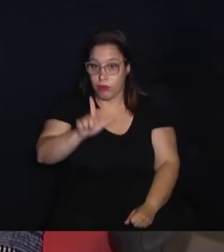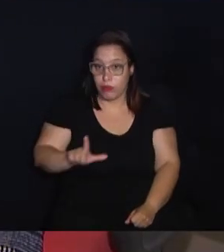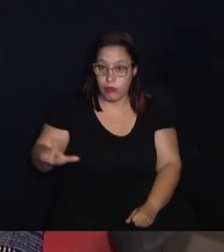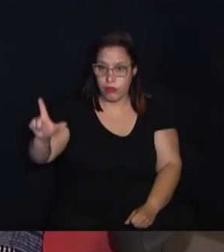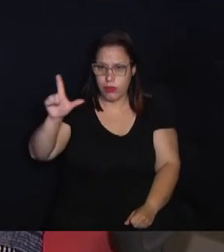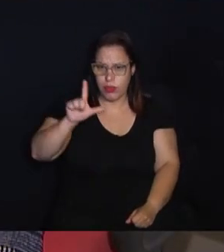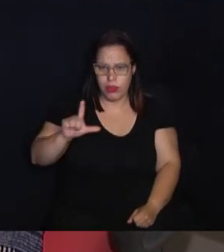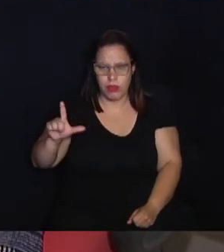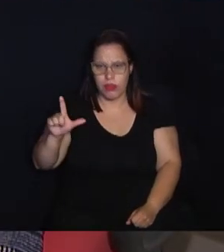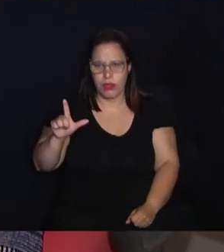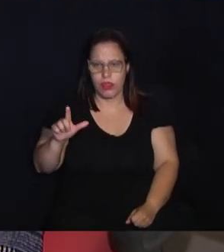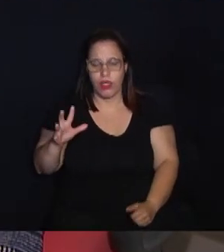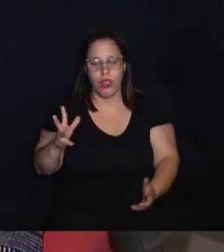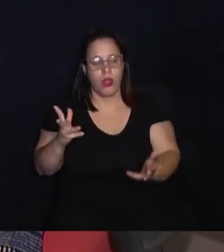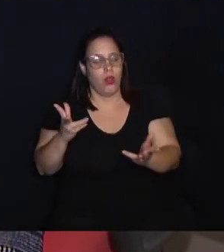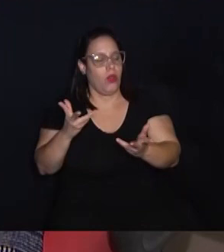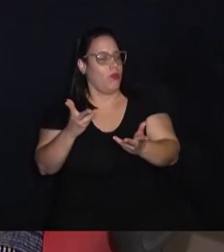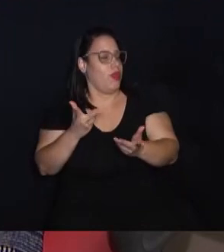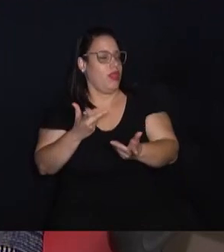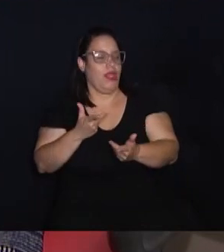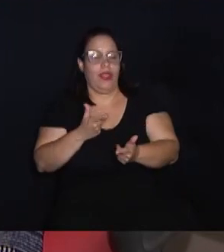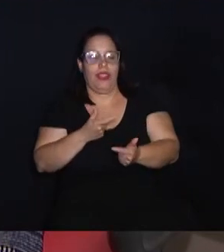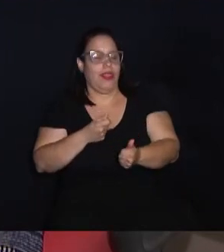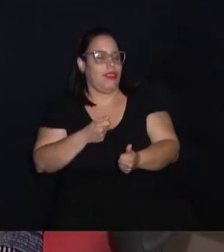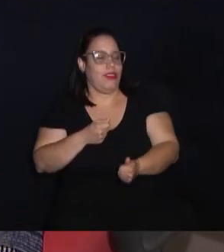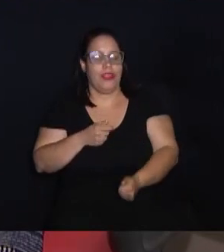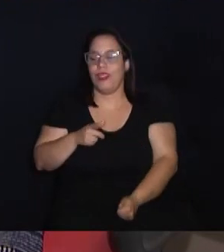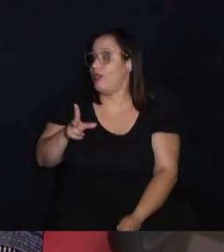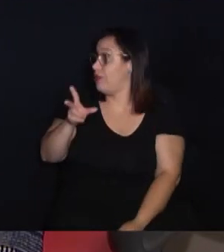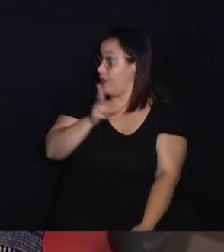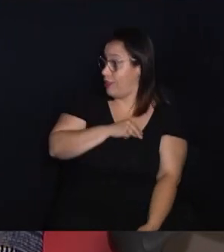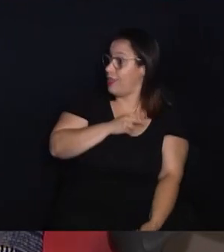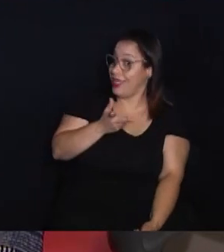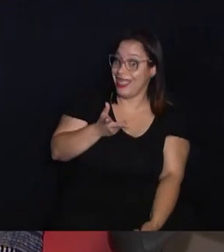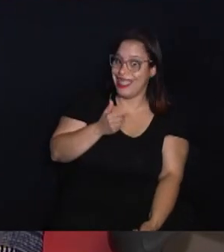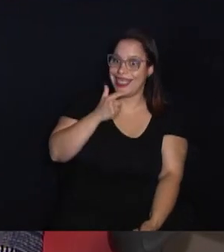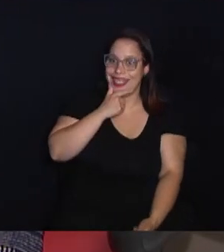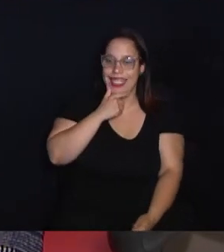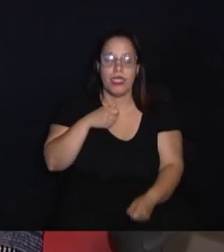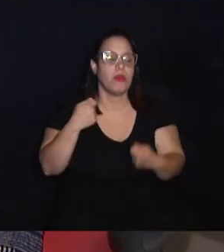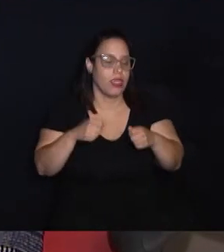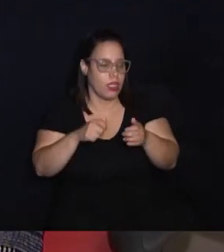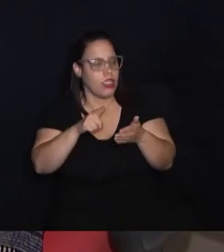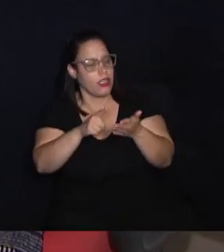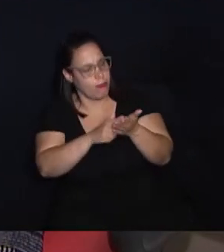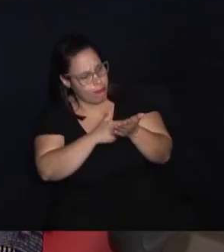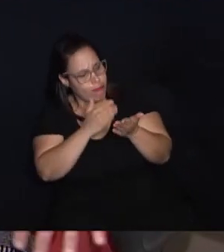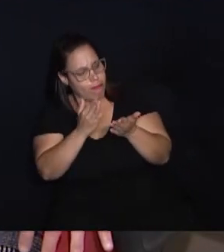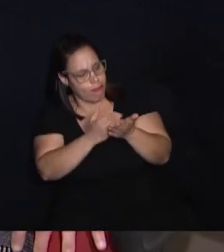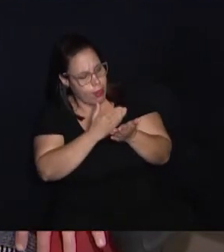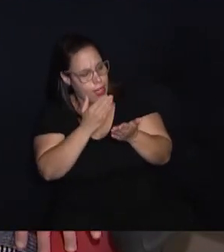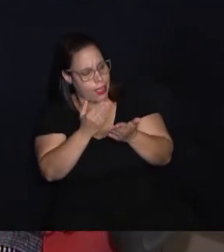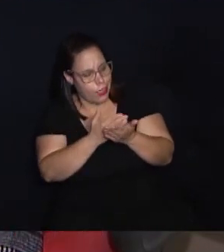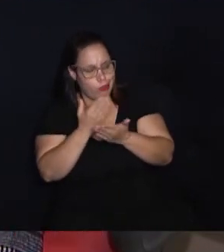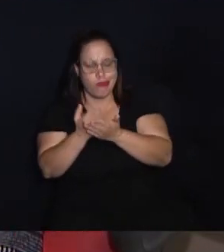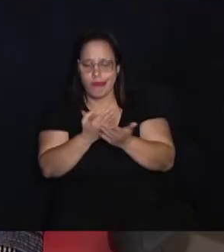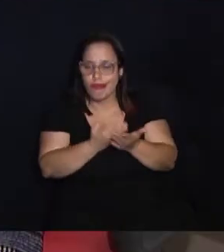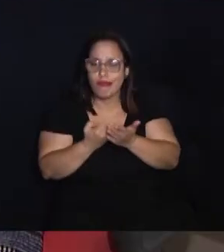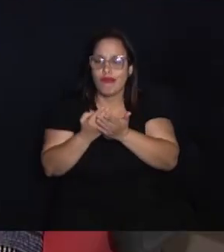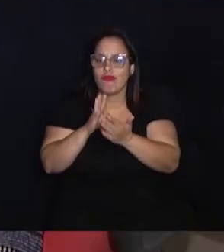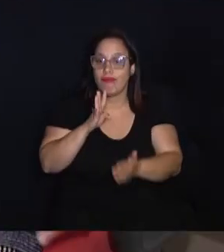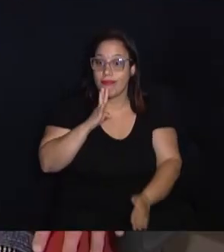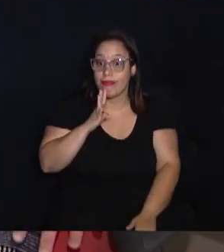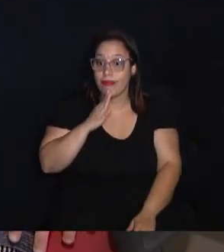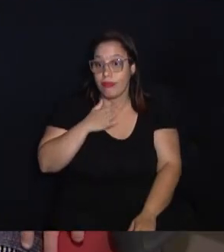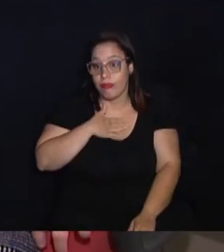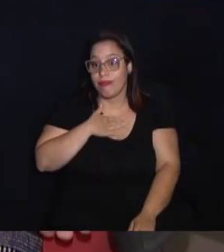assim, absolutamente extraordinárias. Fantásticas. E que a gente precisa ler, estudar e conhecer. Então, isso para mim,